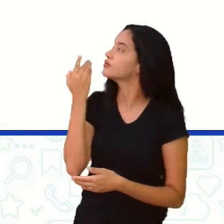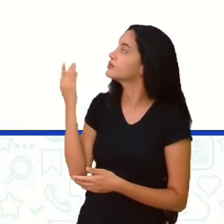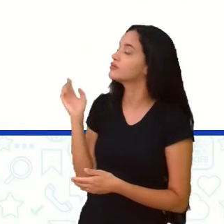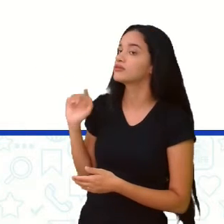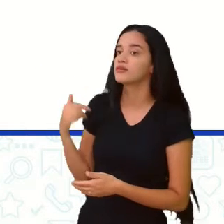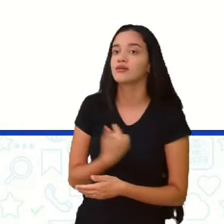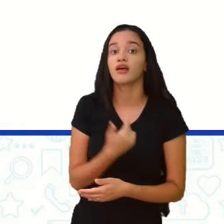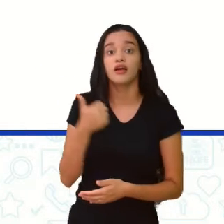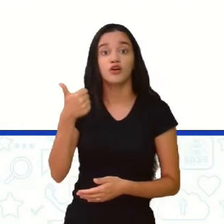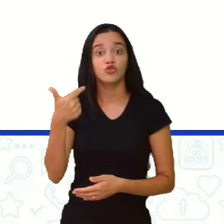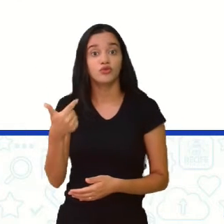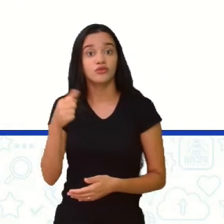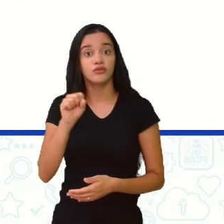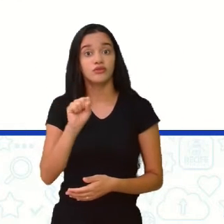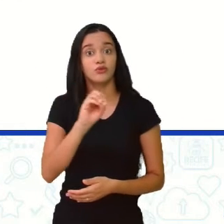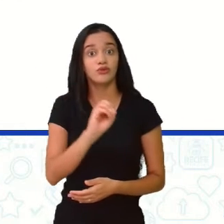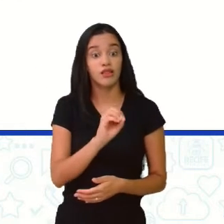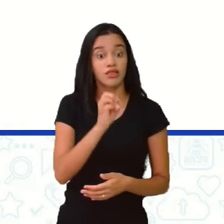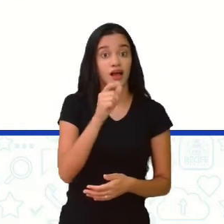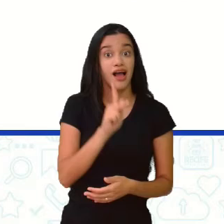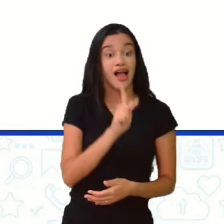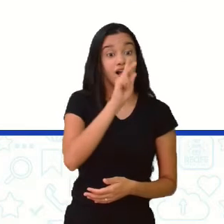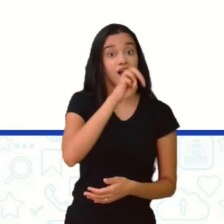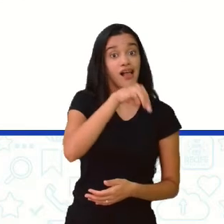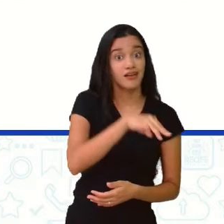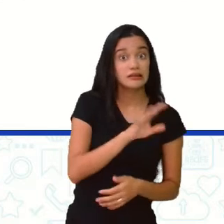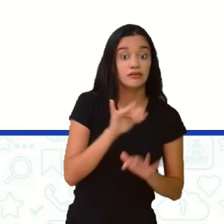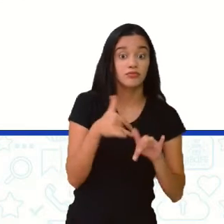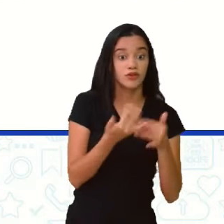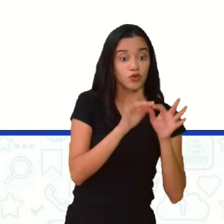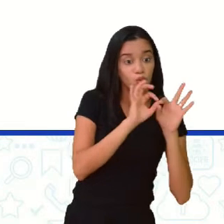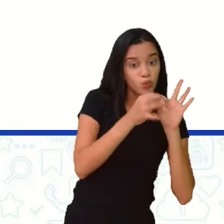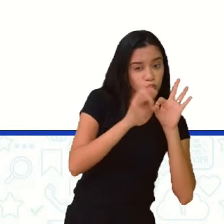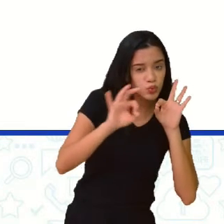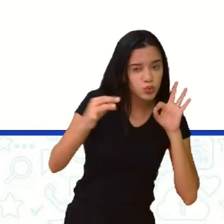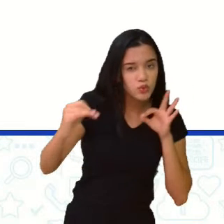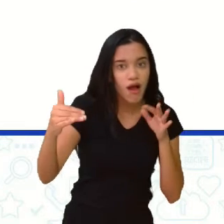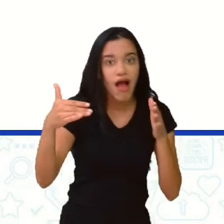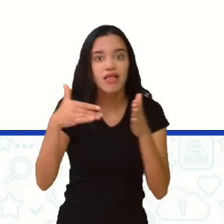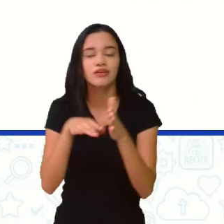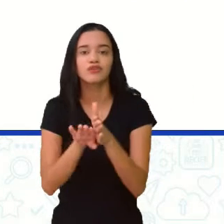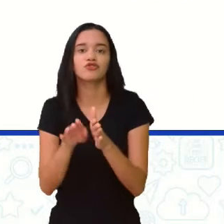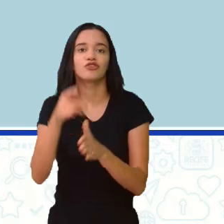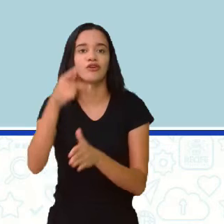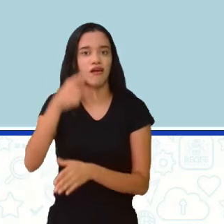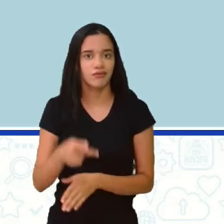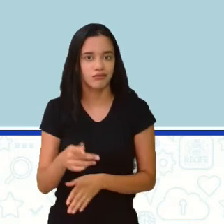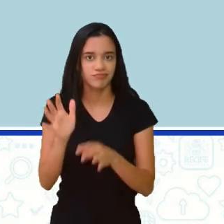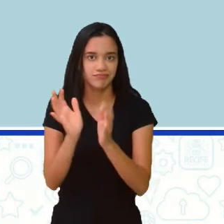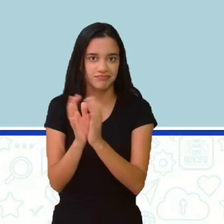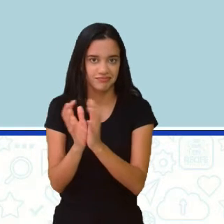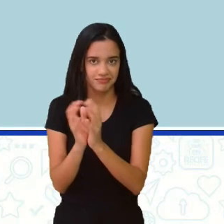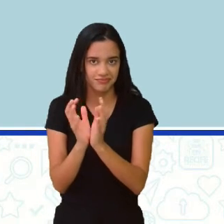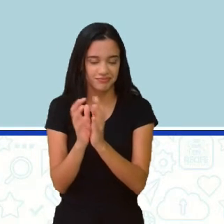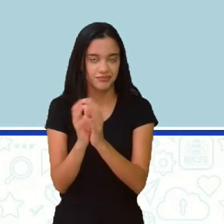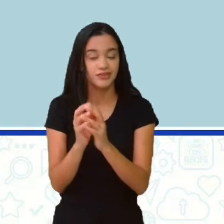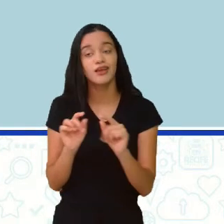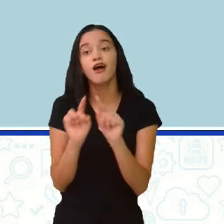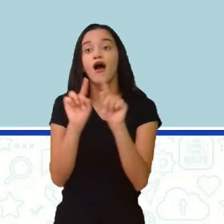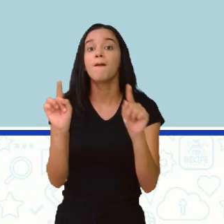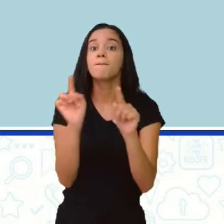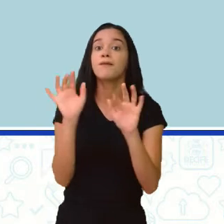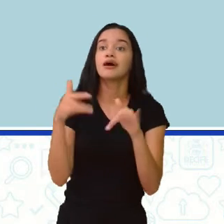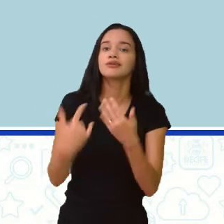que 280 quilômetros que ele percorre até chegar aqui no Recife. Mas aqui